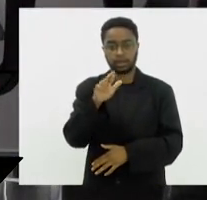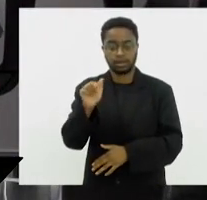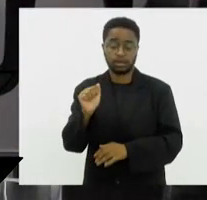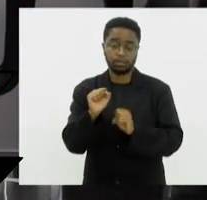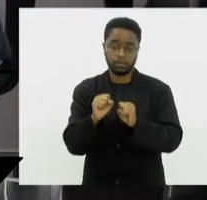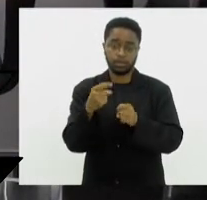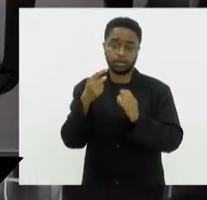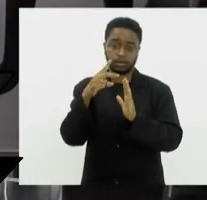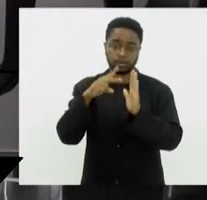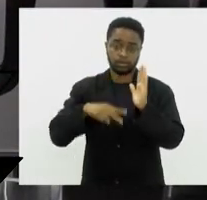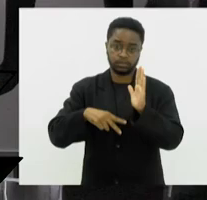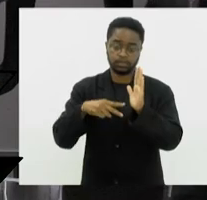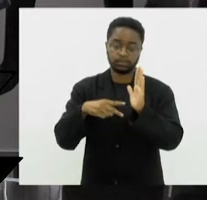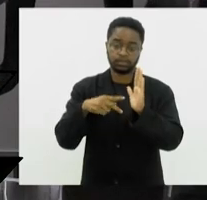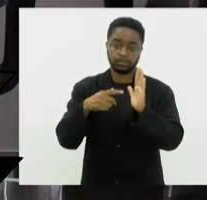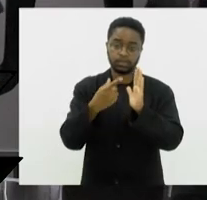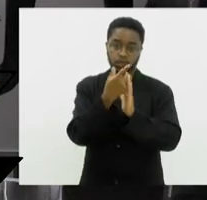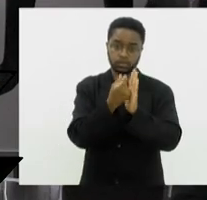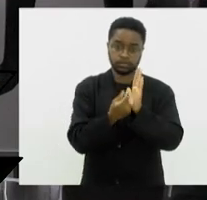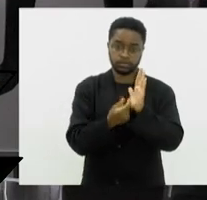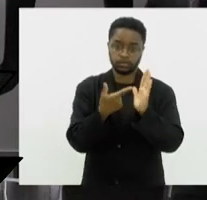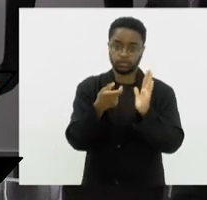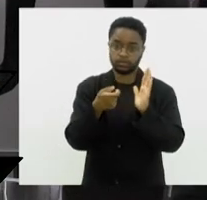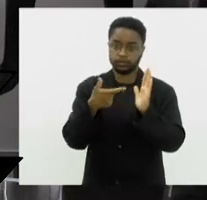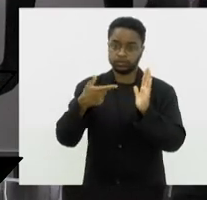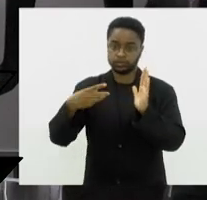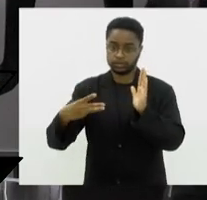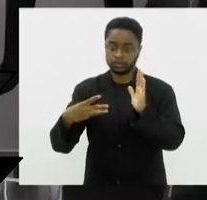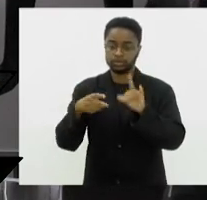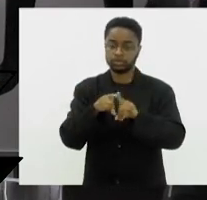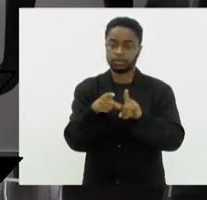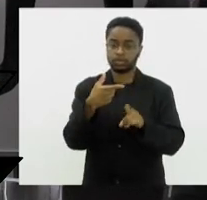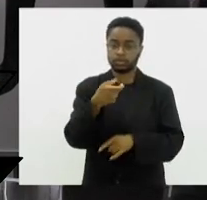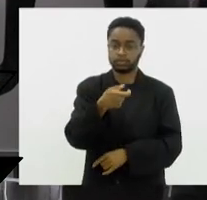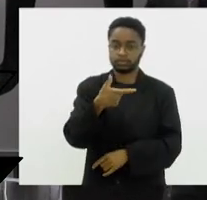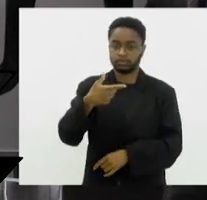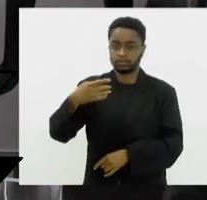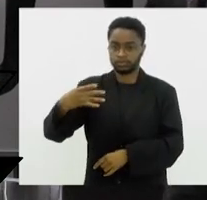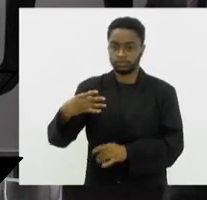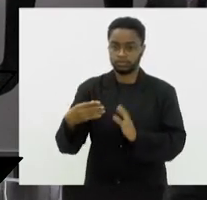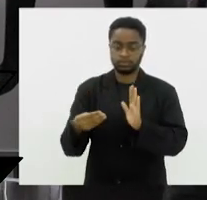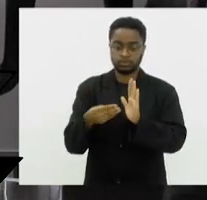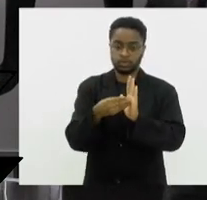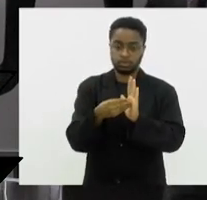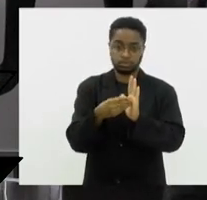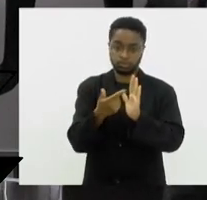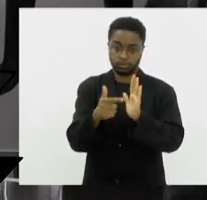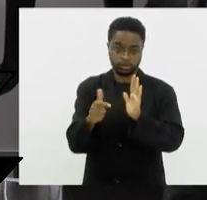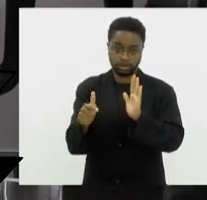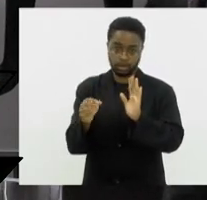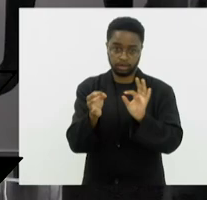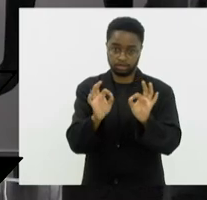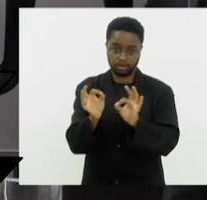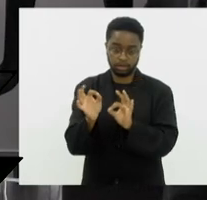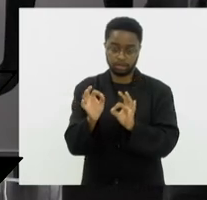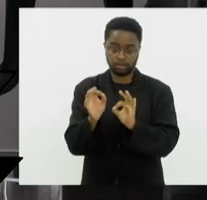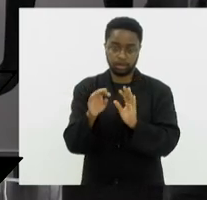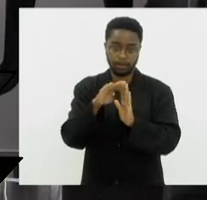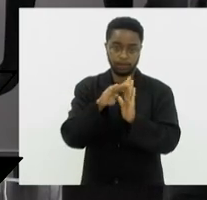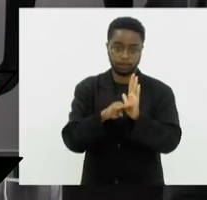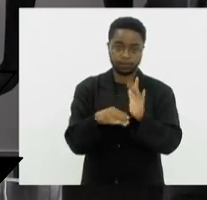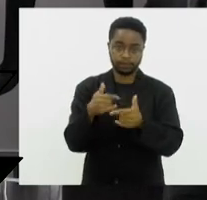lei orçamentária de 23, né, e pode pegar de 24. Eu duvido que vai ter lá um programa de